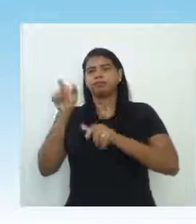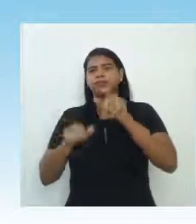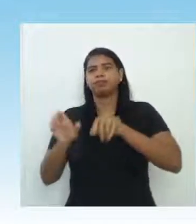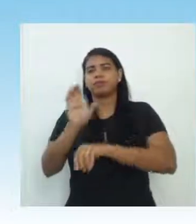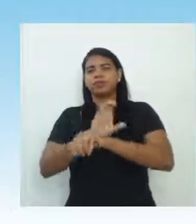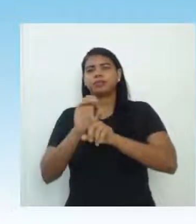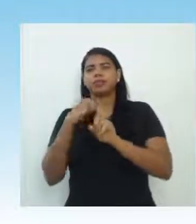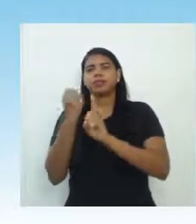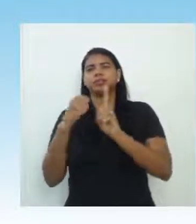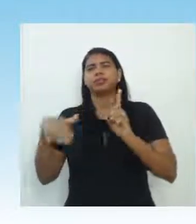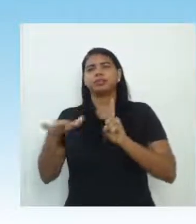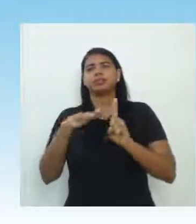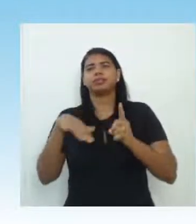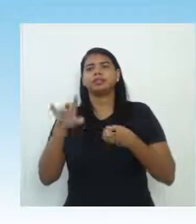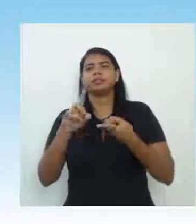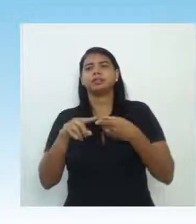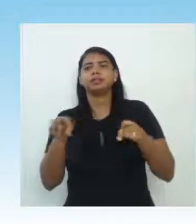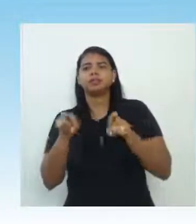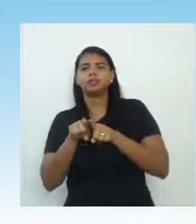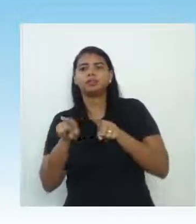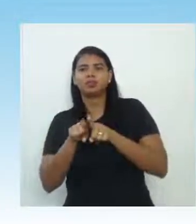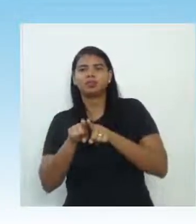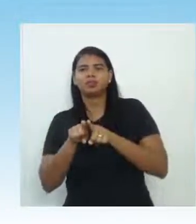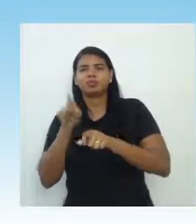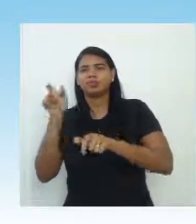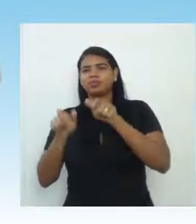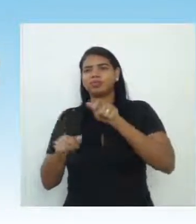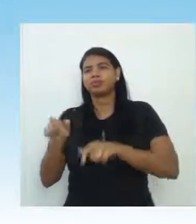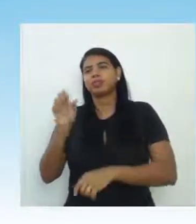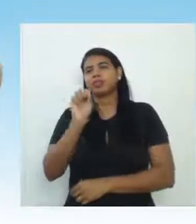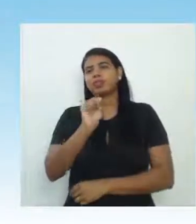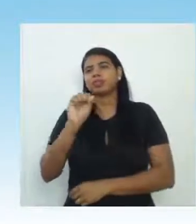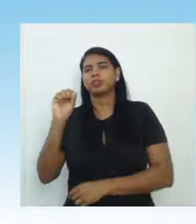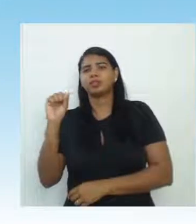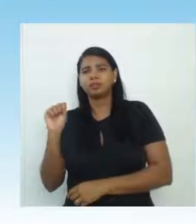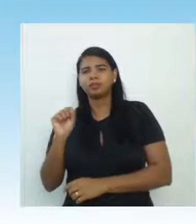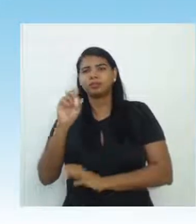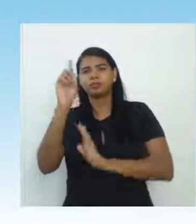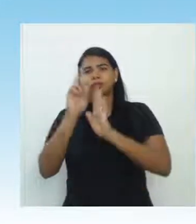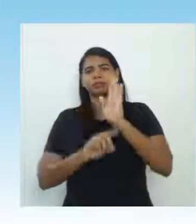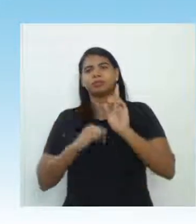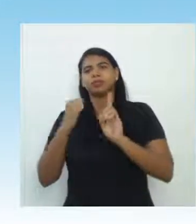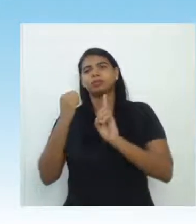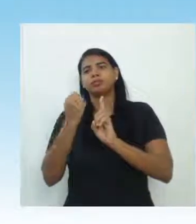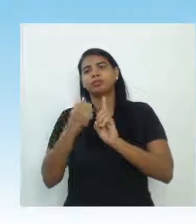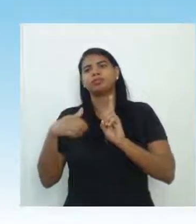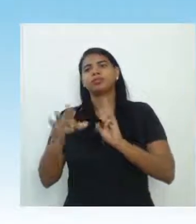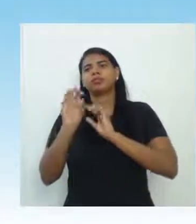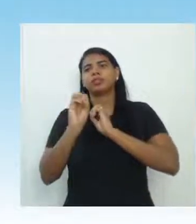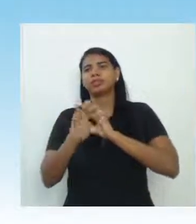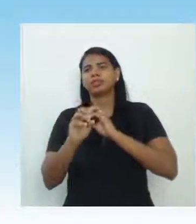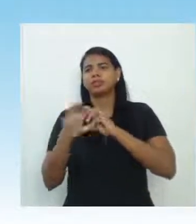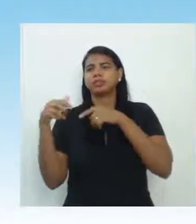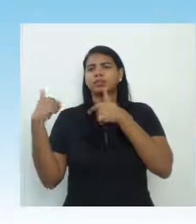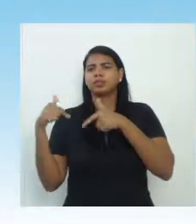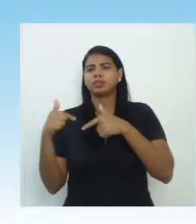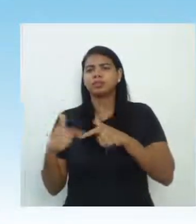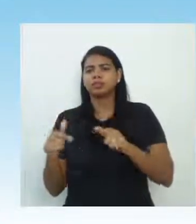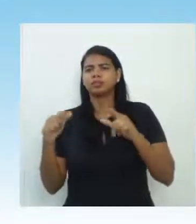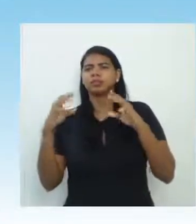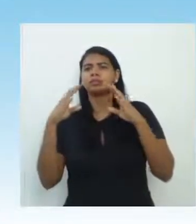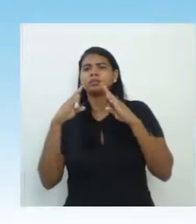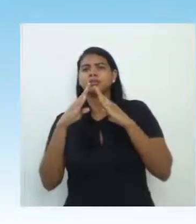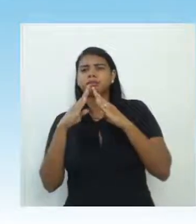E traz também, a Constituição, né, de 88, traz direitos sociais, educação, trabalho,